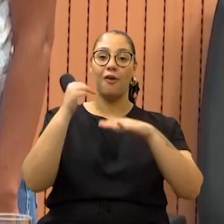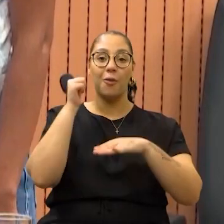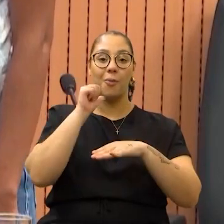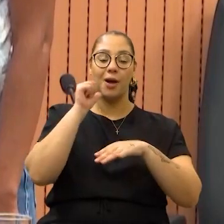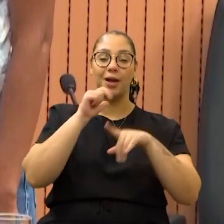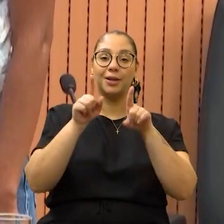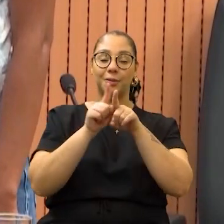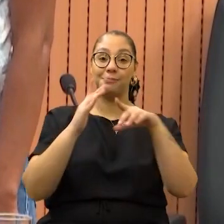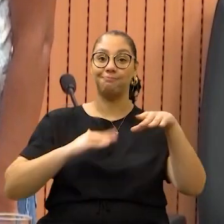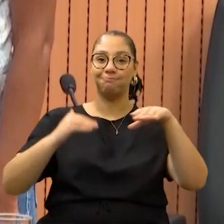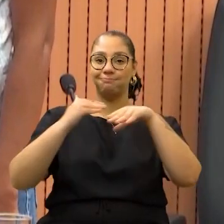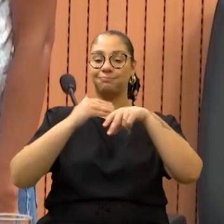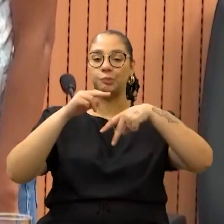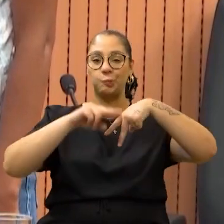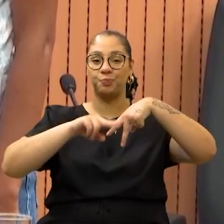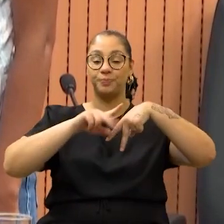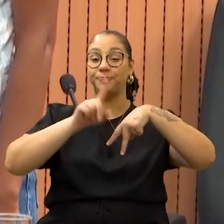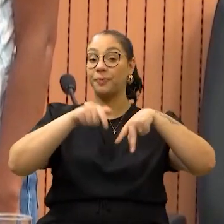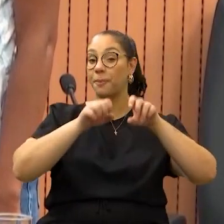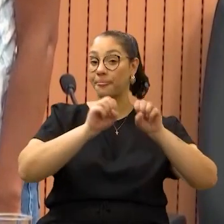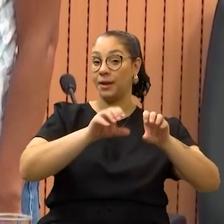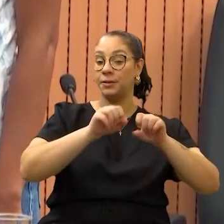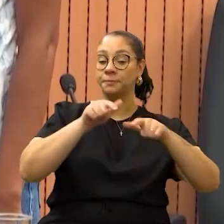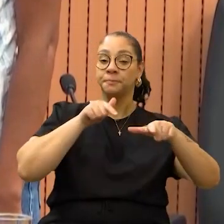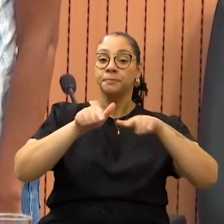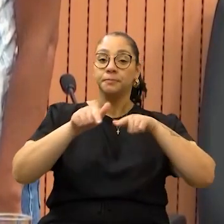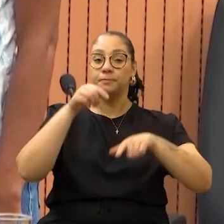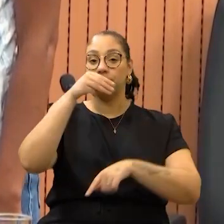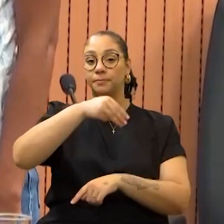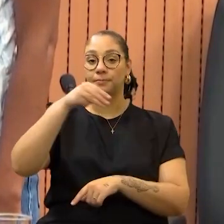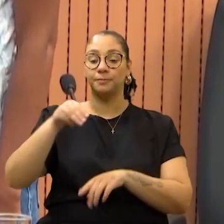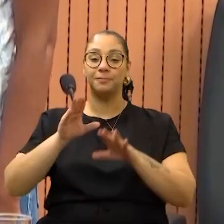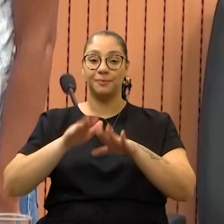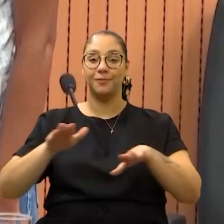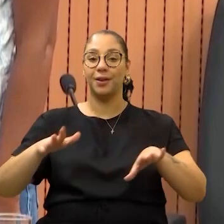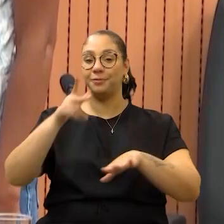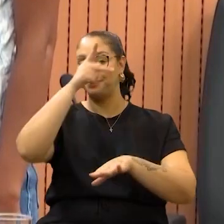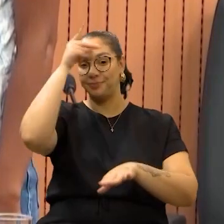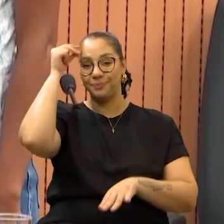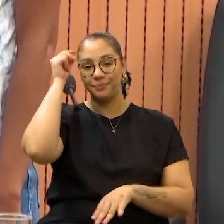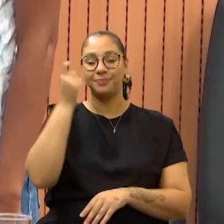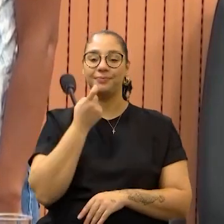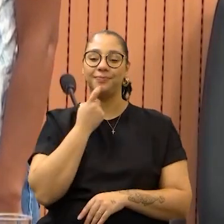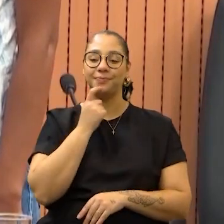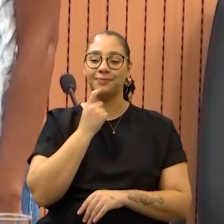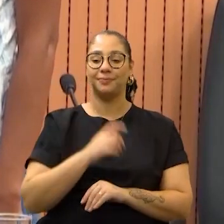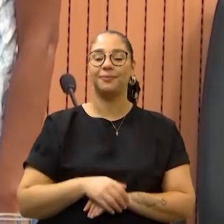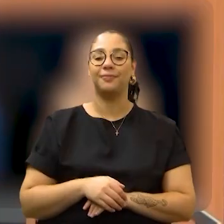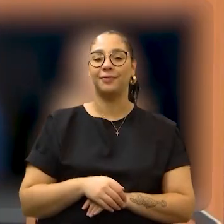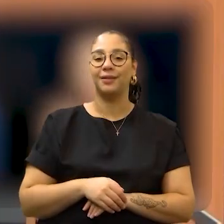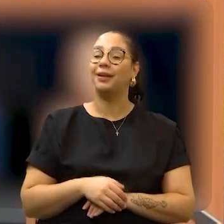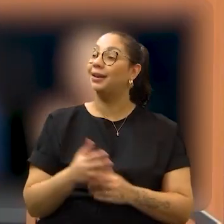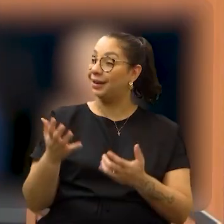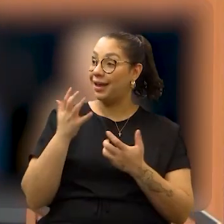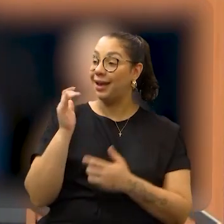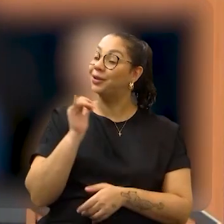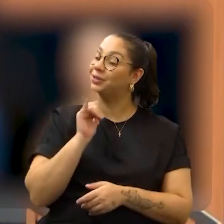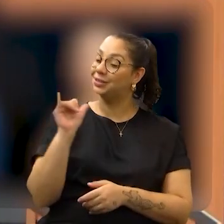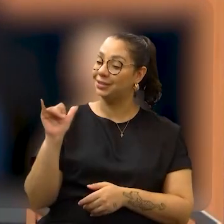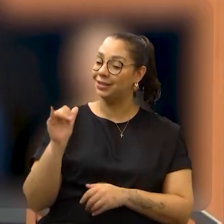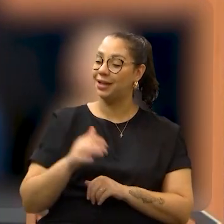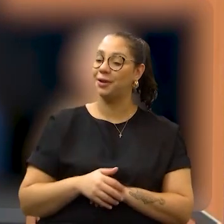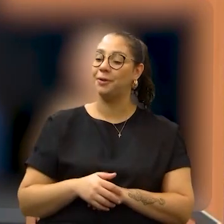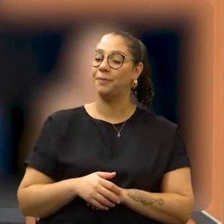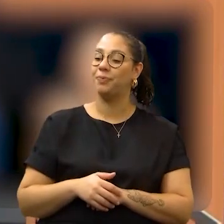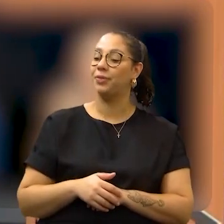por equidade de gênero. Ela é educadora e trabalha como monitora infantil na Prefeitura de Campinas. Quero te